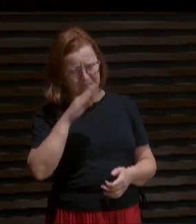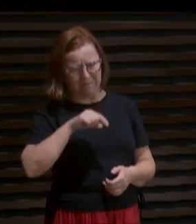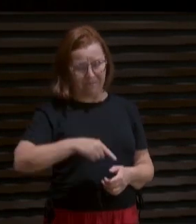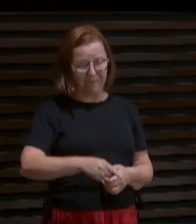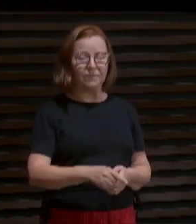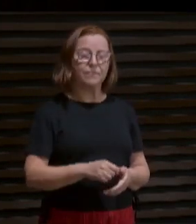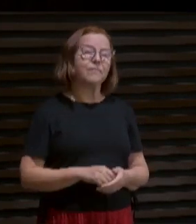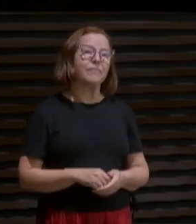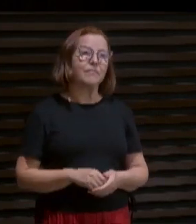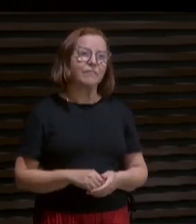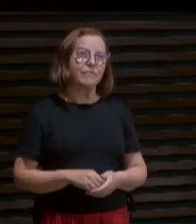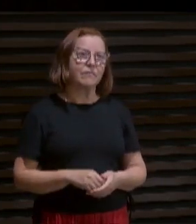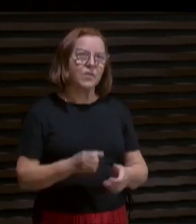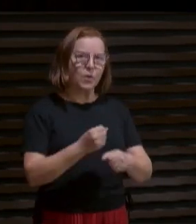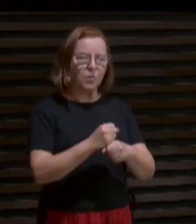O ano de